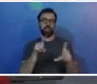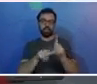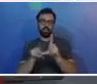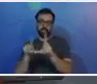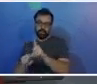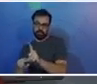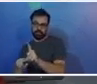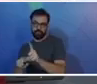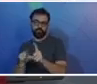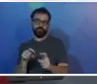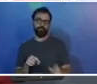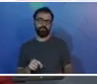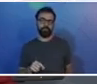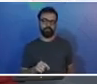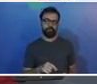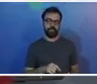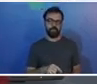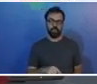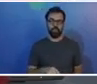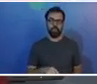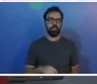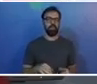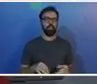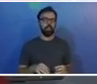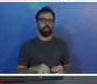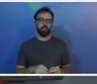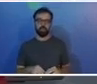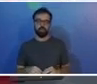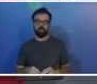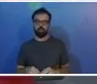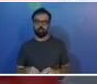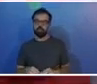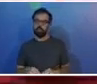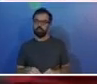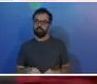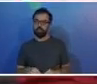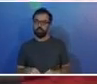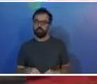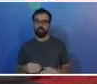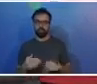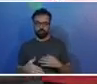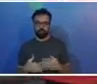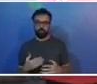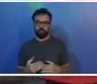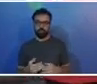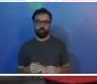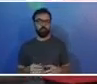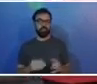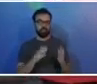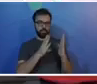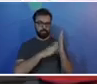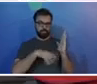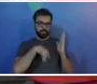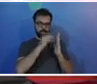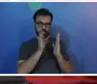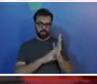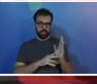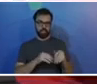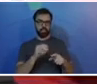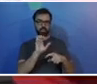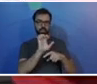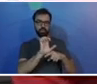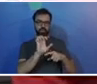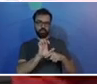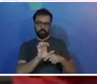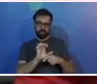estado. Só dos que estão no texto. Depois, pinte esses estados